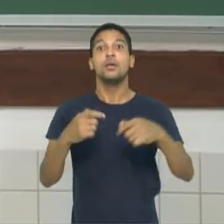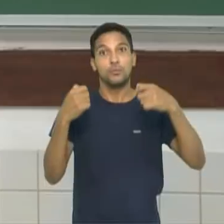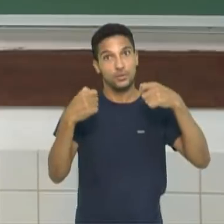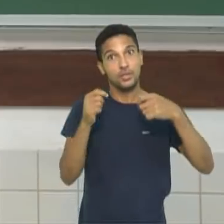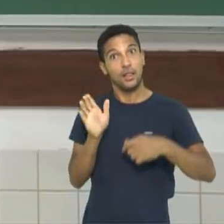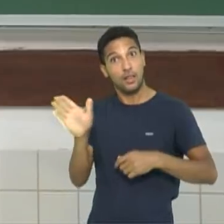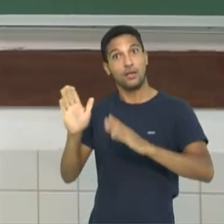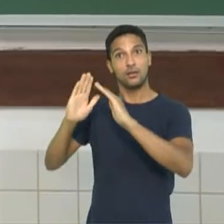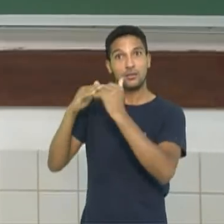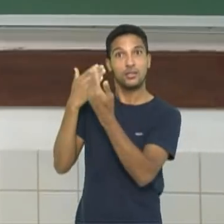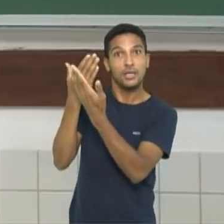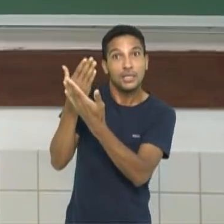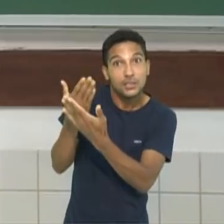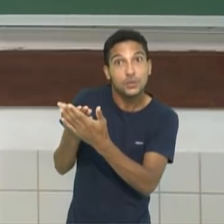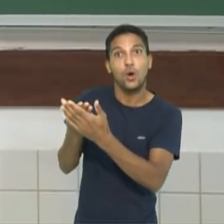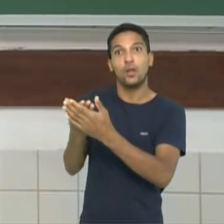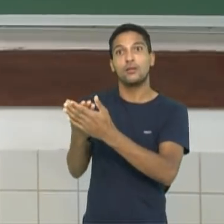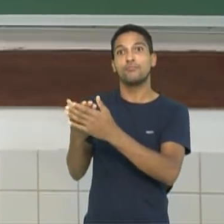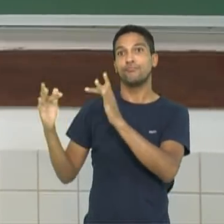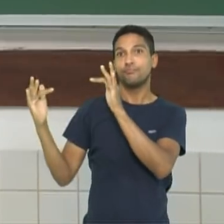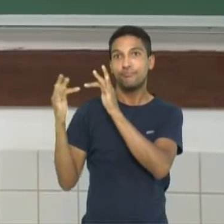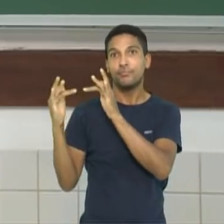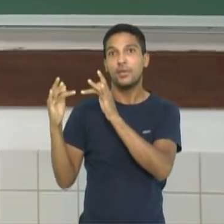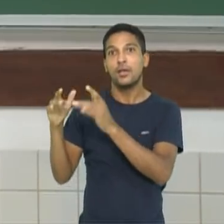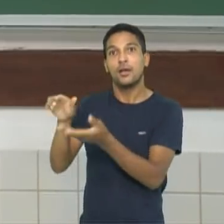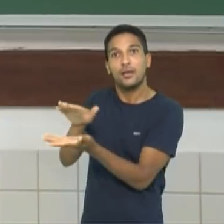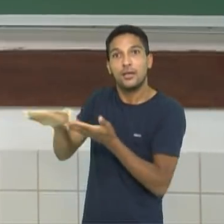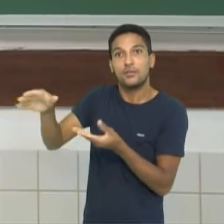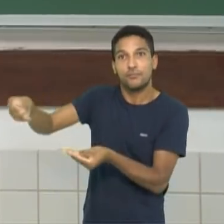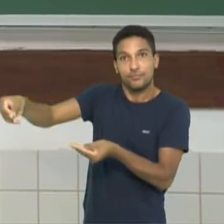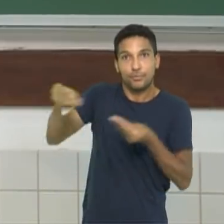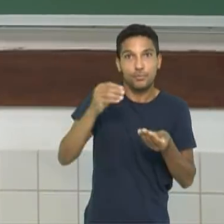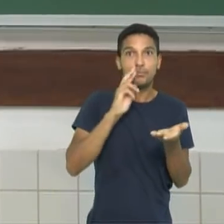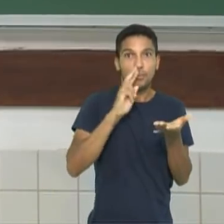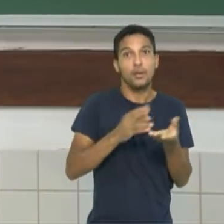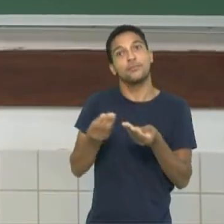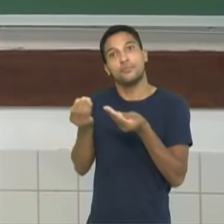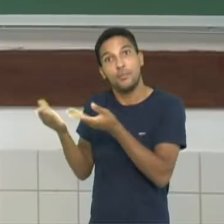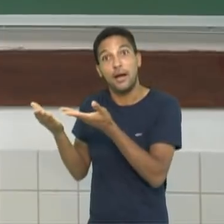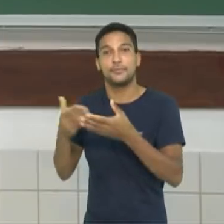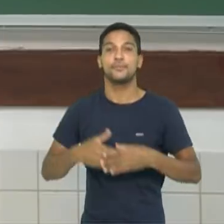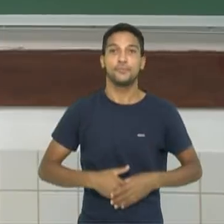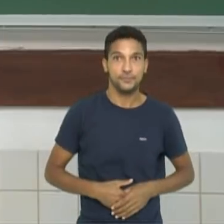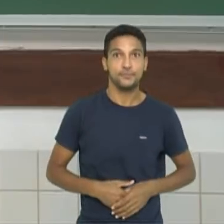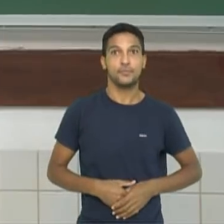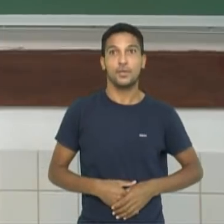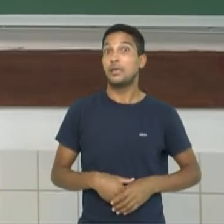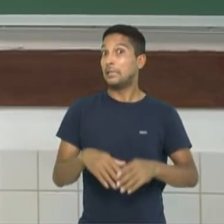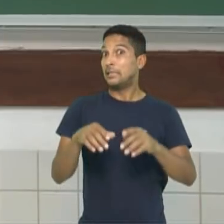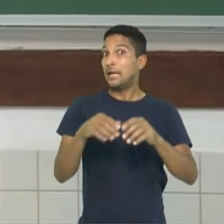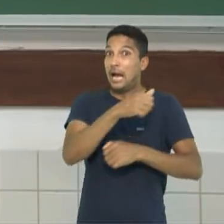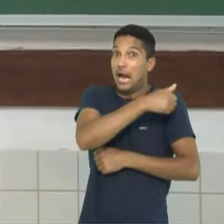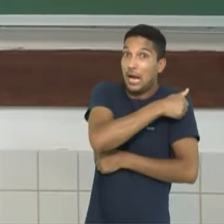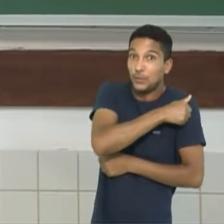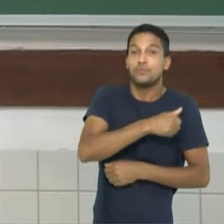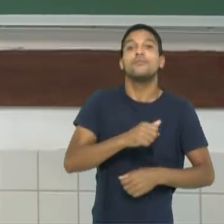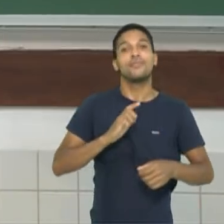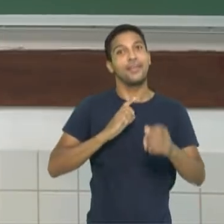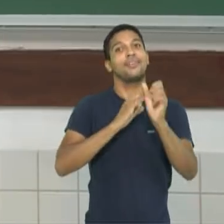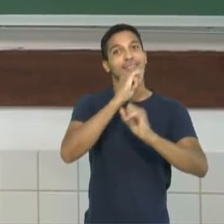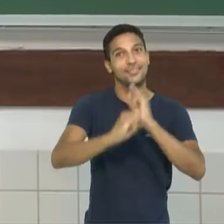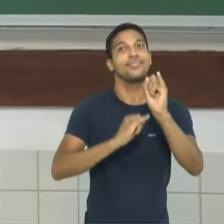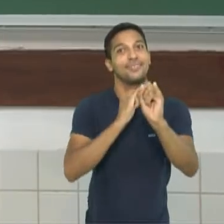sua escola qual será o procedimento com as suas atividades impressas. Mas se você acessa a internet,